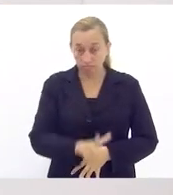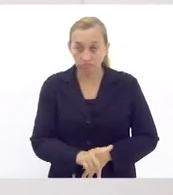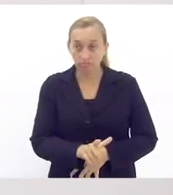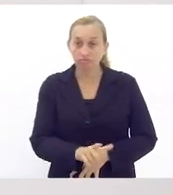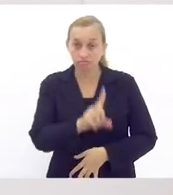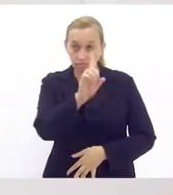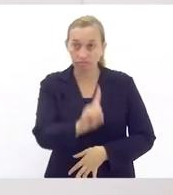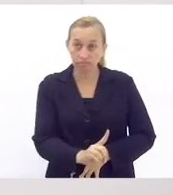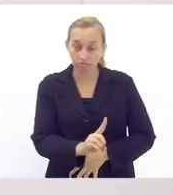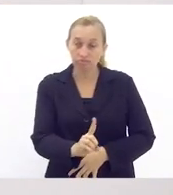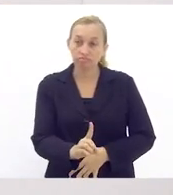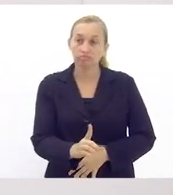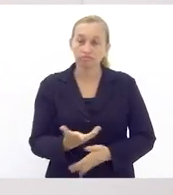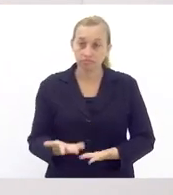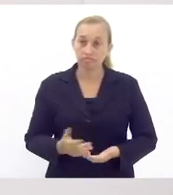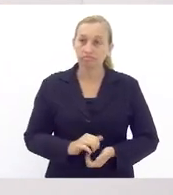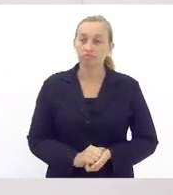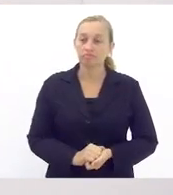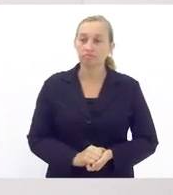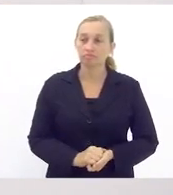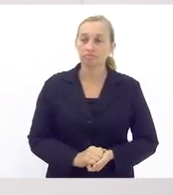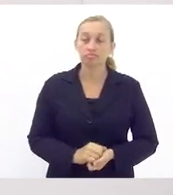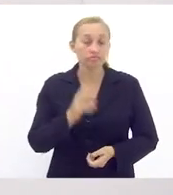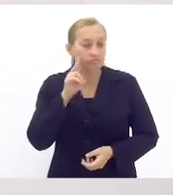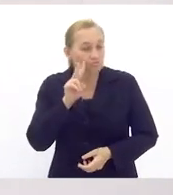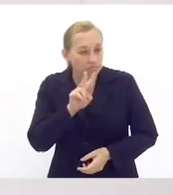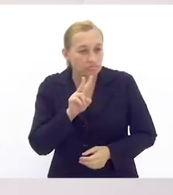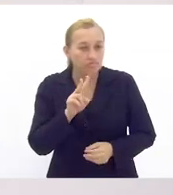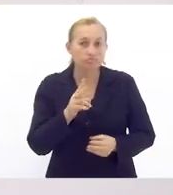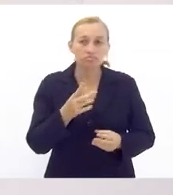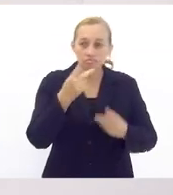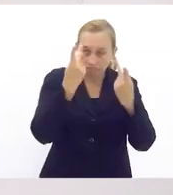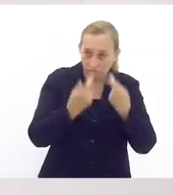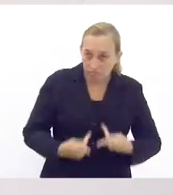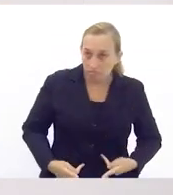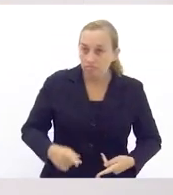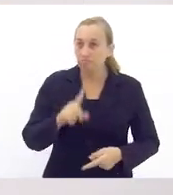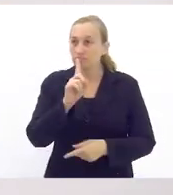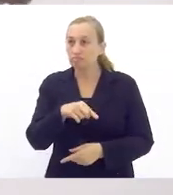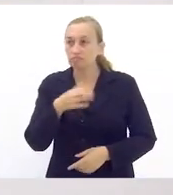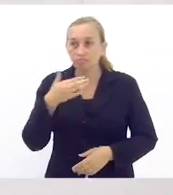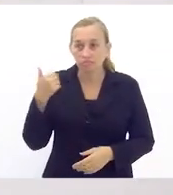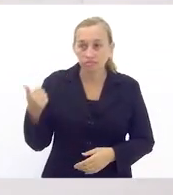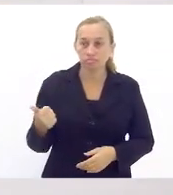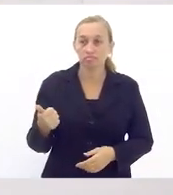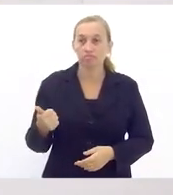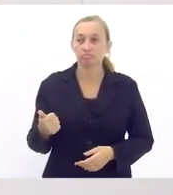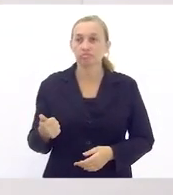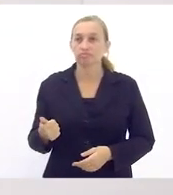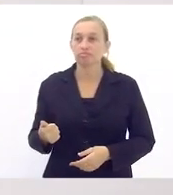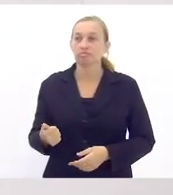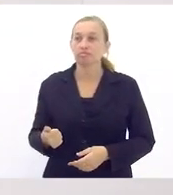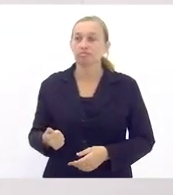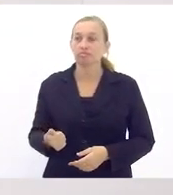condições de humanidade de ser olhado como ser humano que merece o melhor